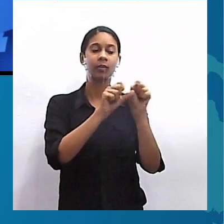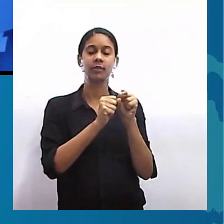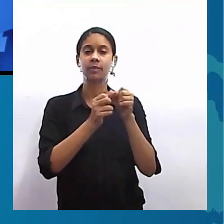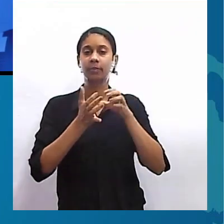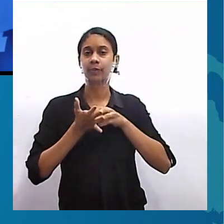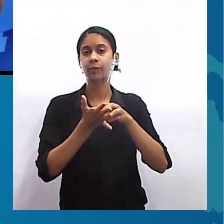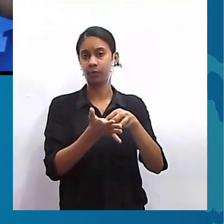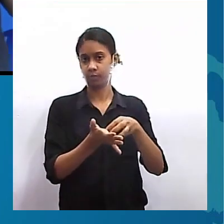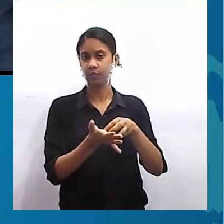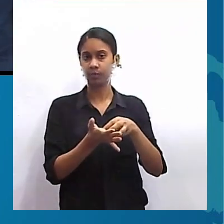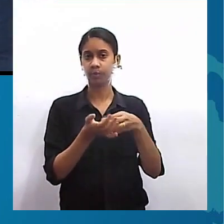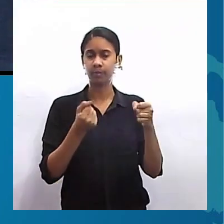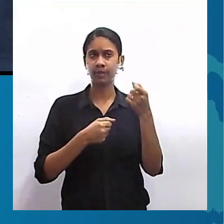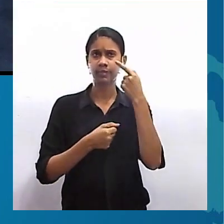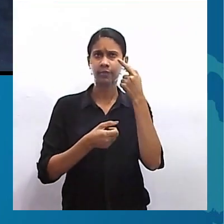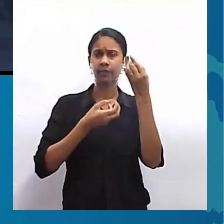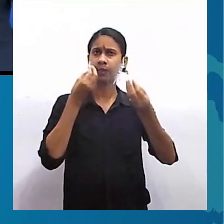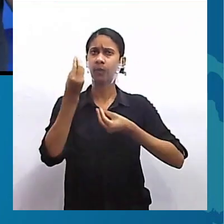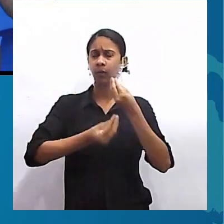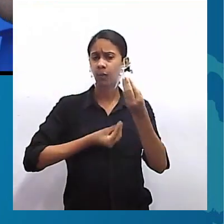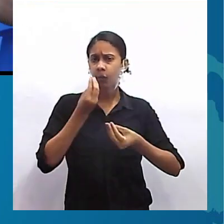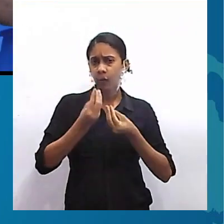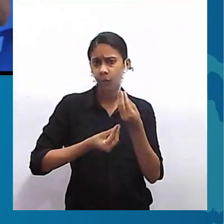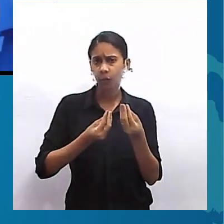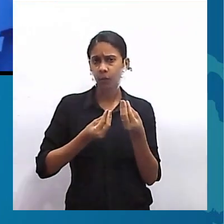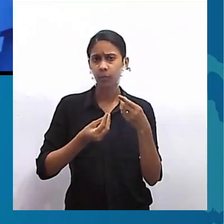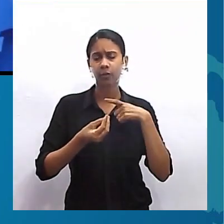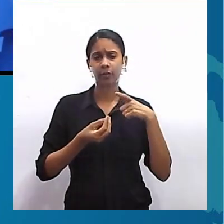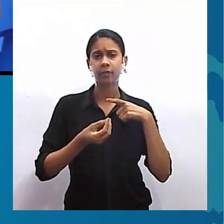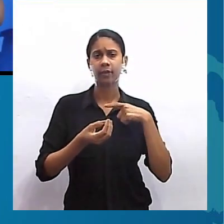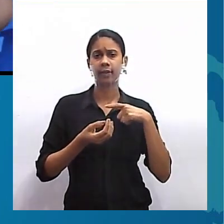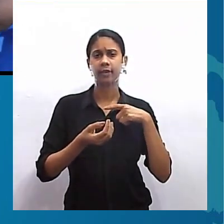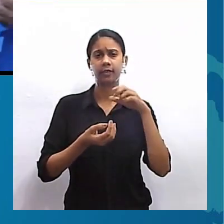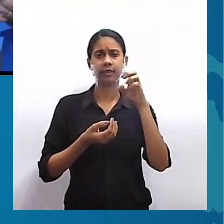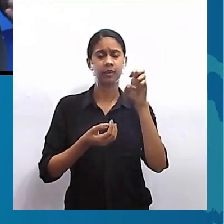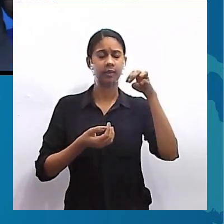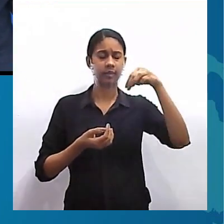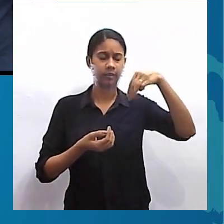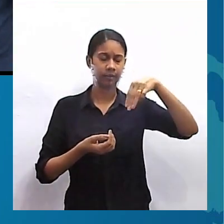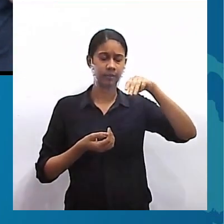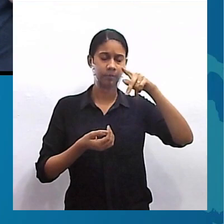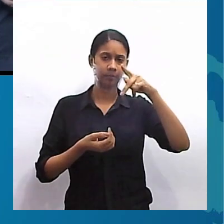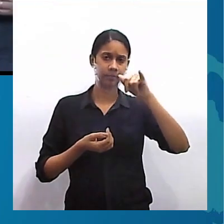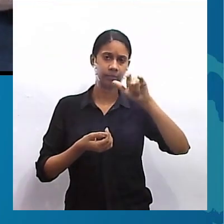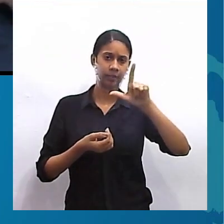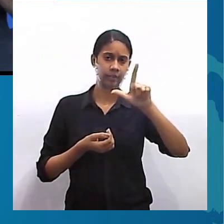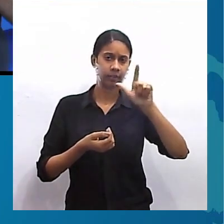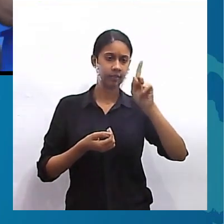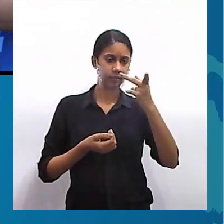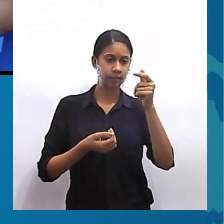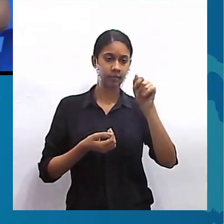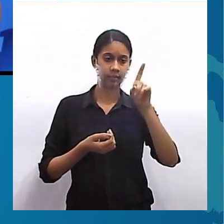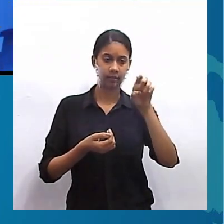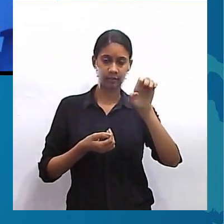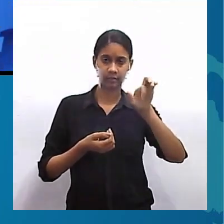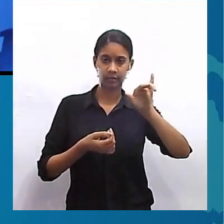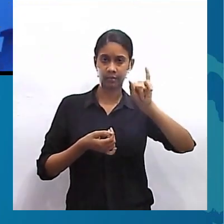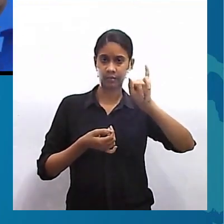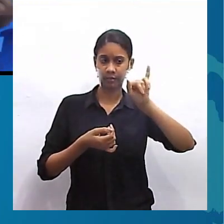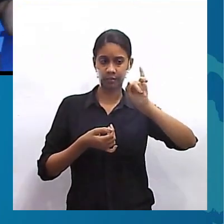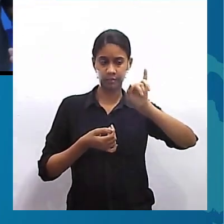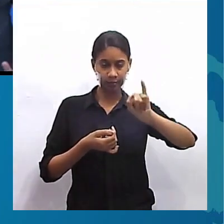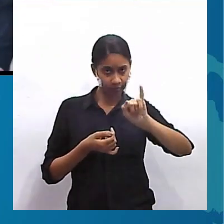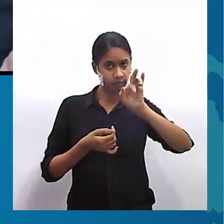minha operação ela vai comportar uma empilhadeira frontal, se ela vai precisar de uma empilhadeira retrátil, uma paleteira elétrica, uma